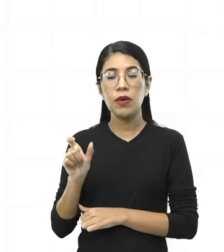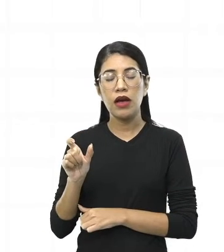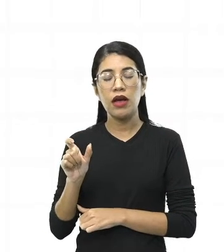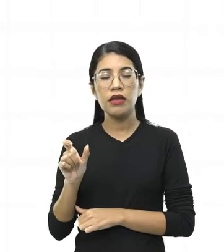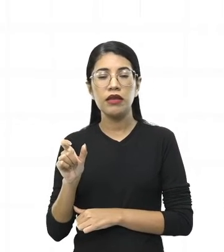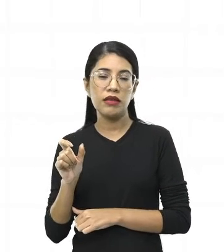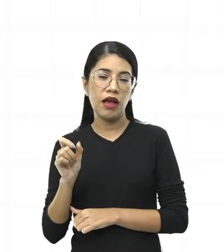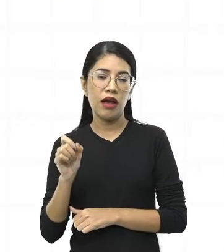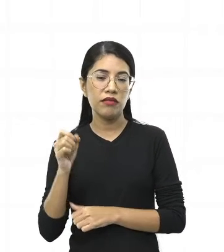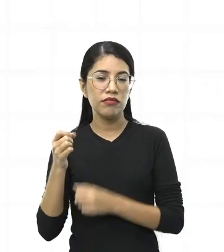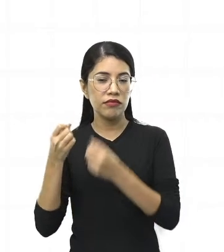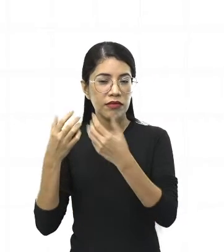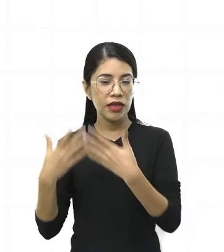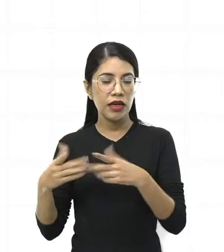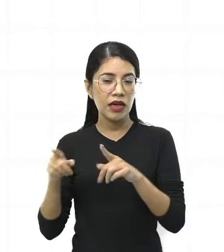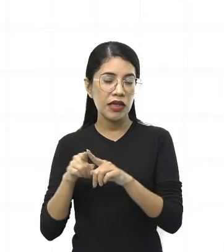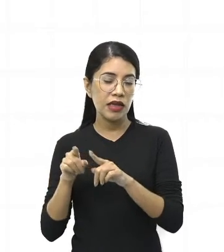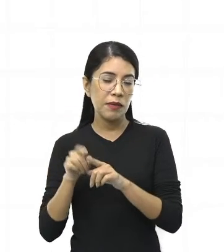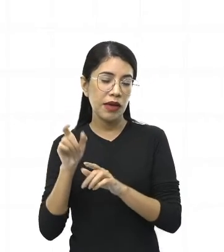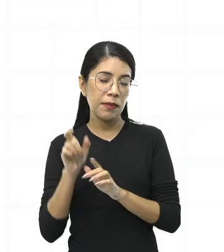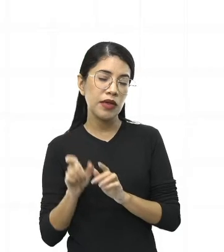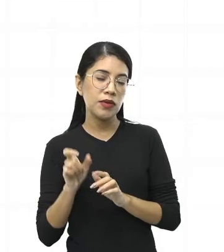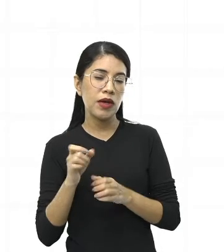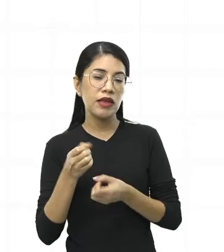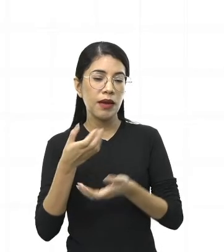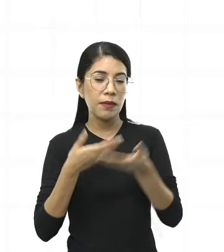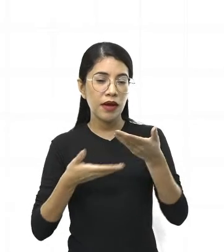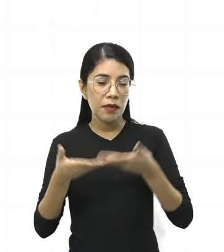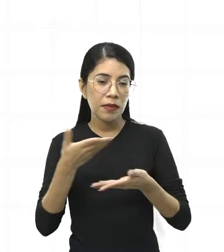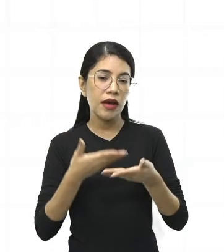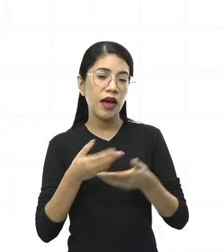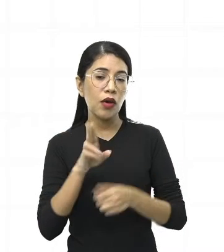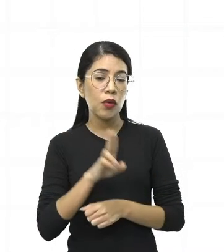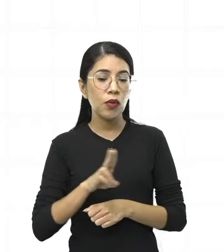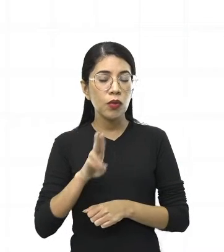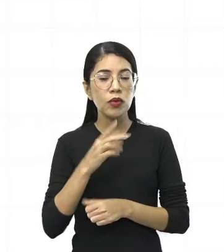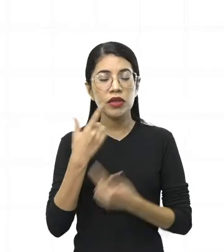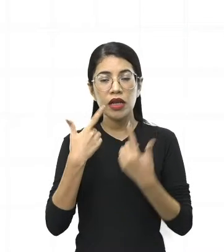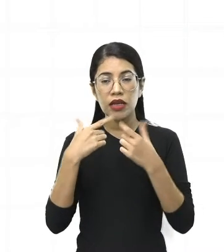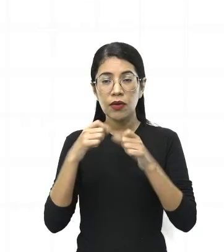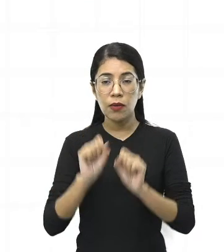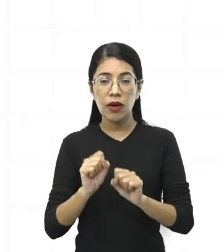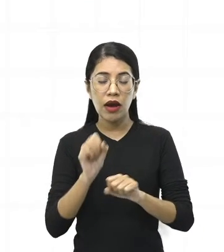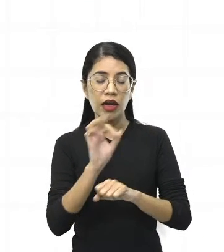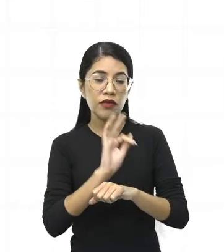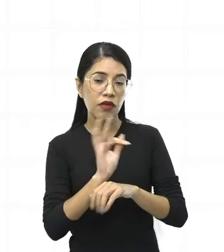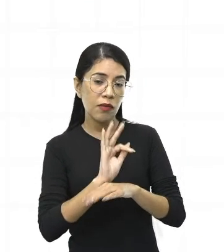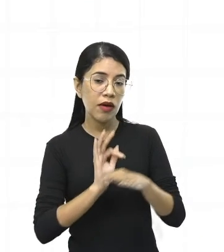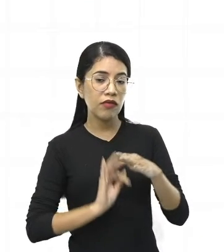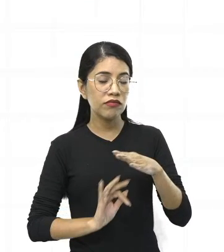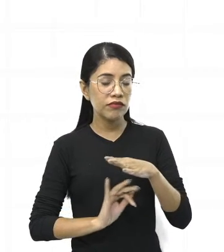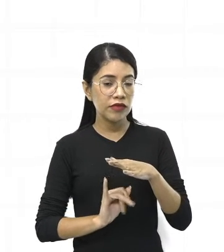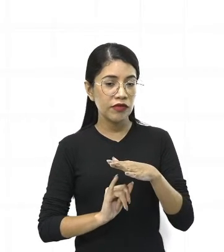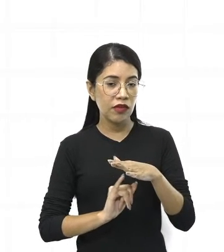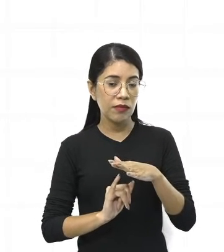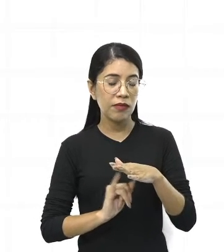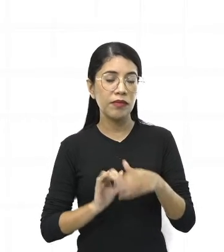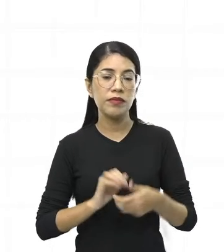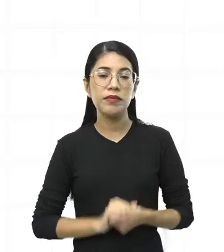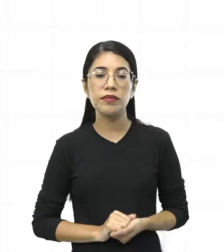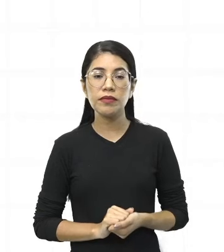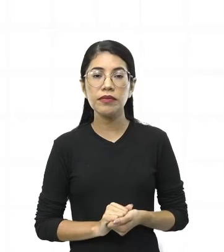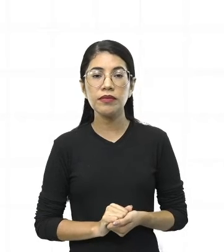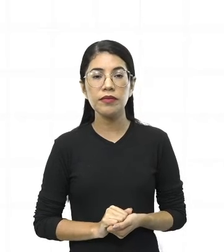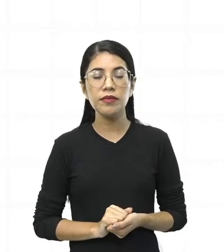a pessoa ali daquele texto, né? E o tipo de linguagem que está sendo usada. A partir disso eu consigo perceber se é uma linguagem formal, se é